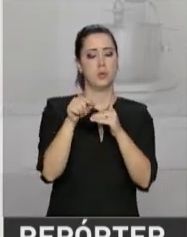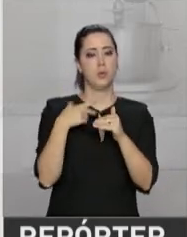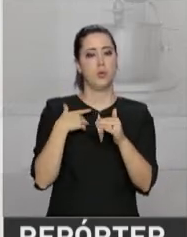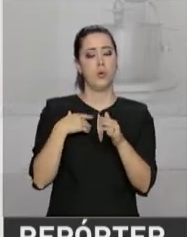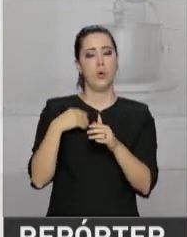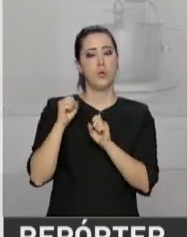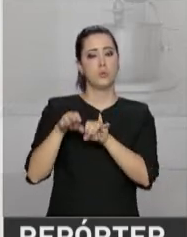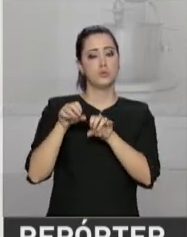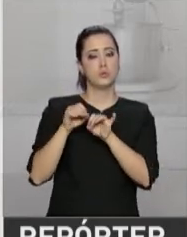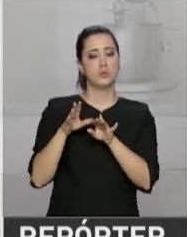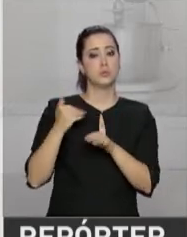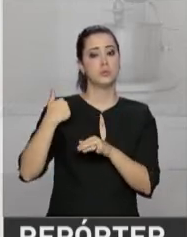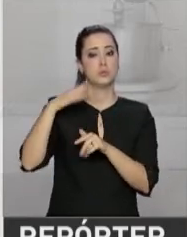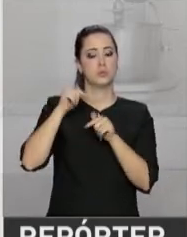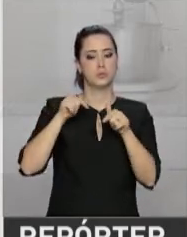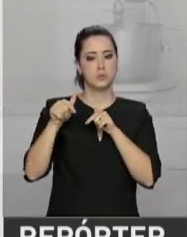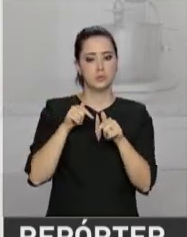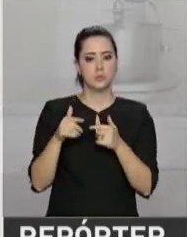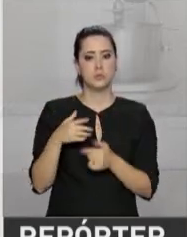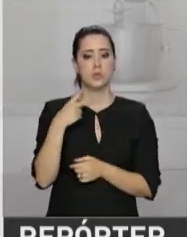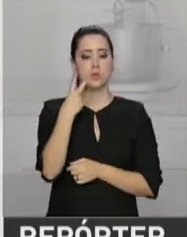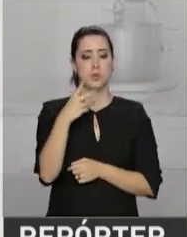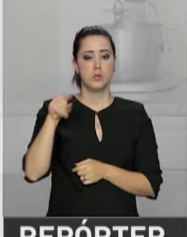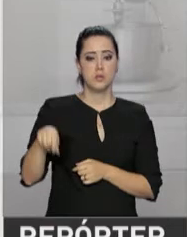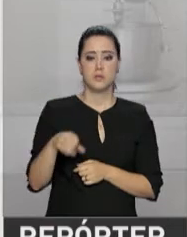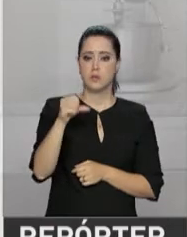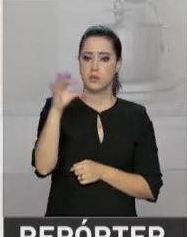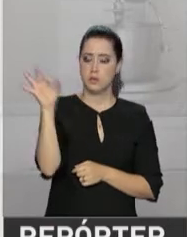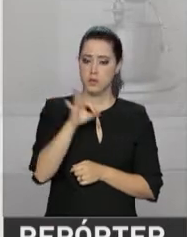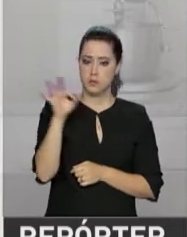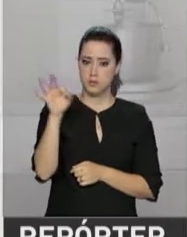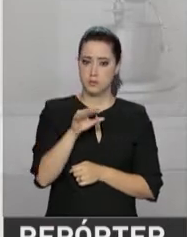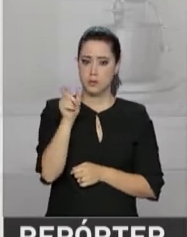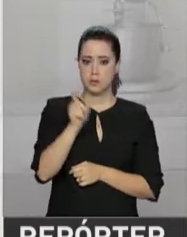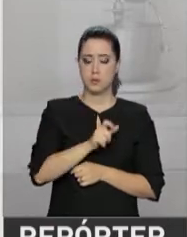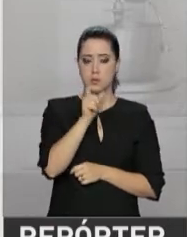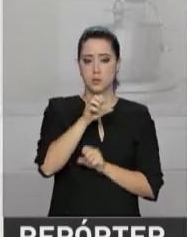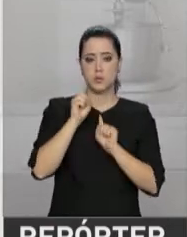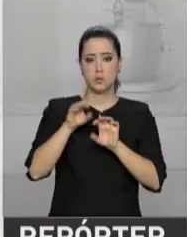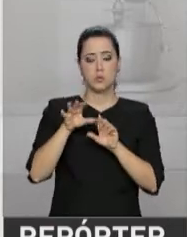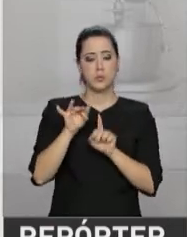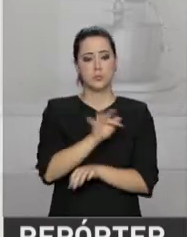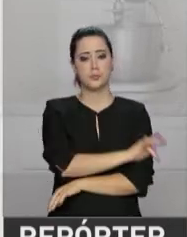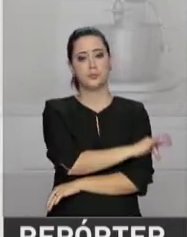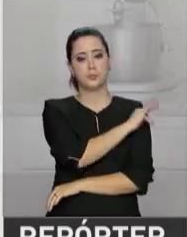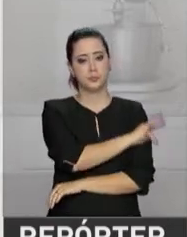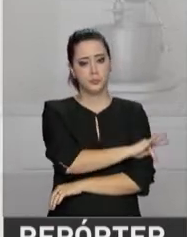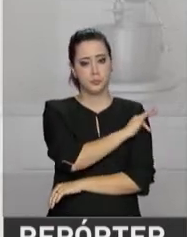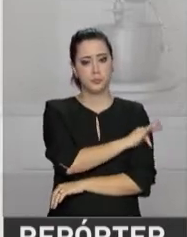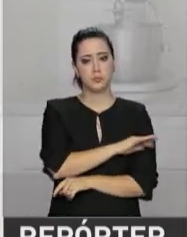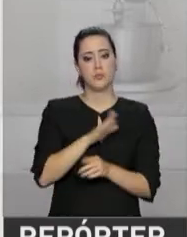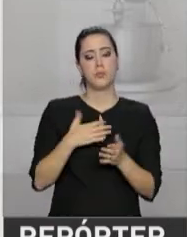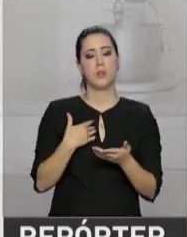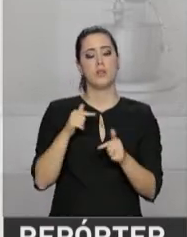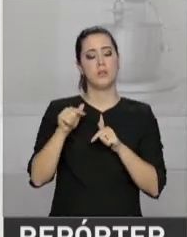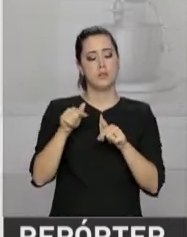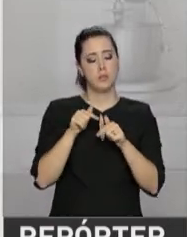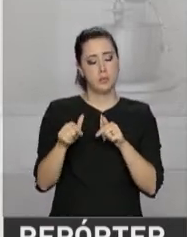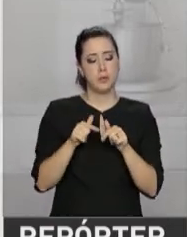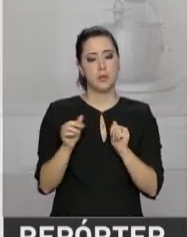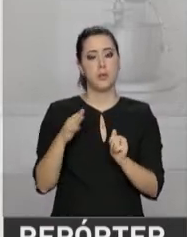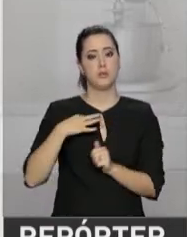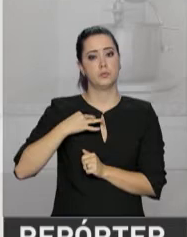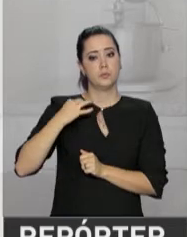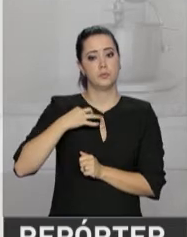desse tipo de trabalho 2,9 por cento das pessoas com ensino fundamental incompleto realizar uma atividade voluntária